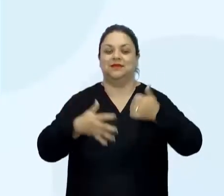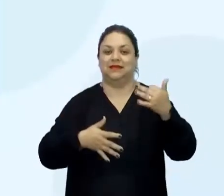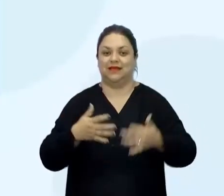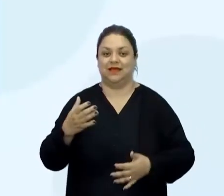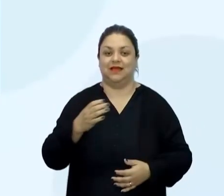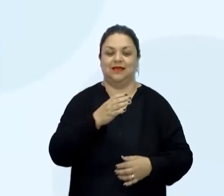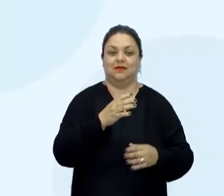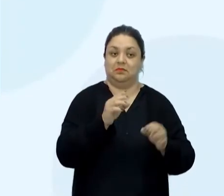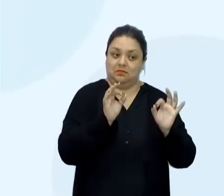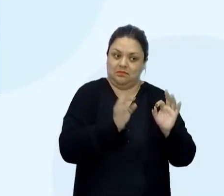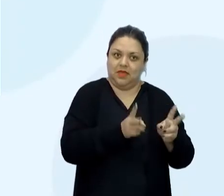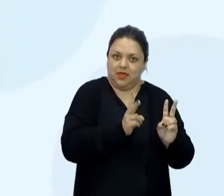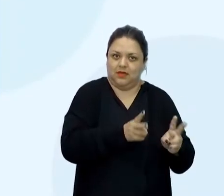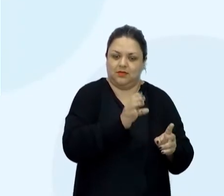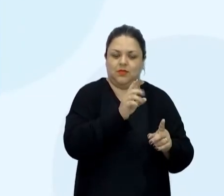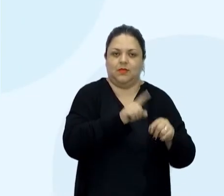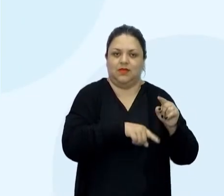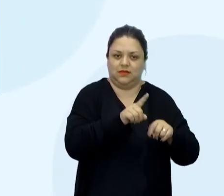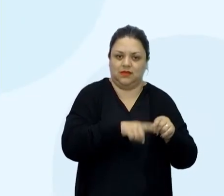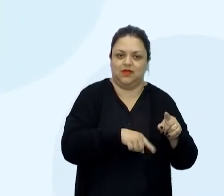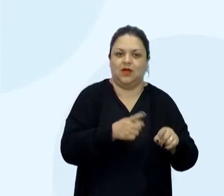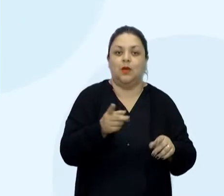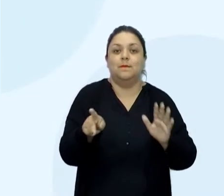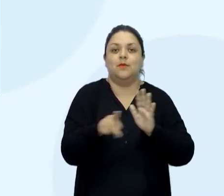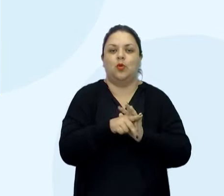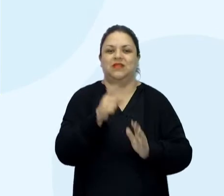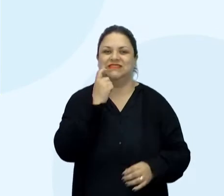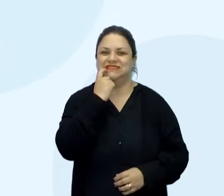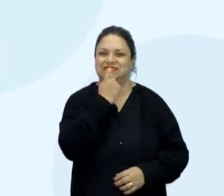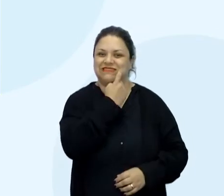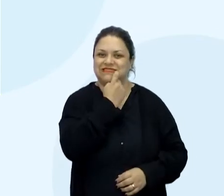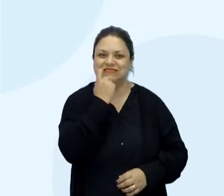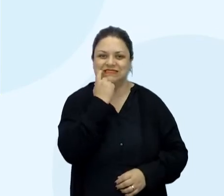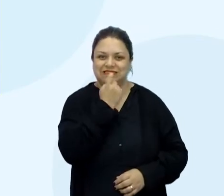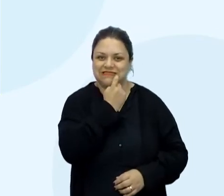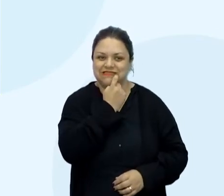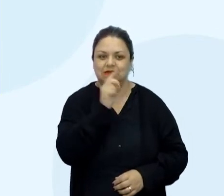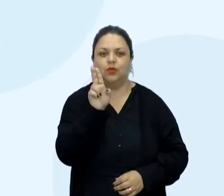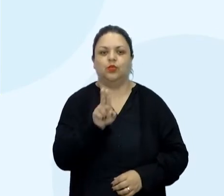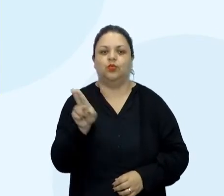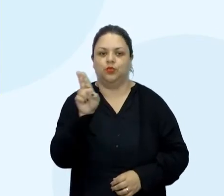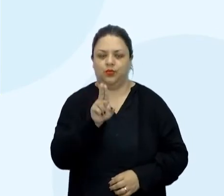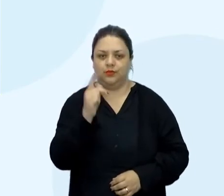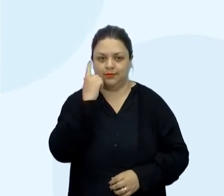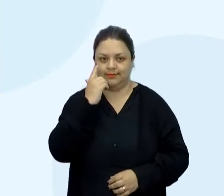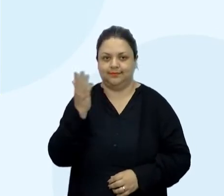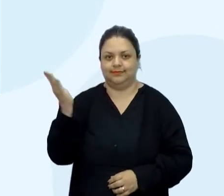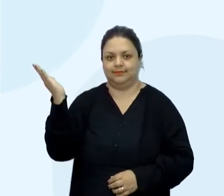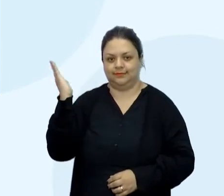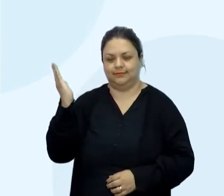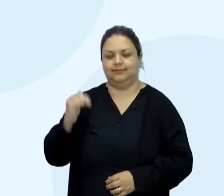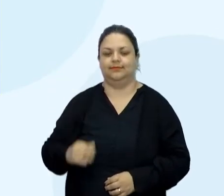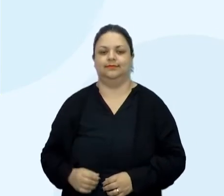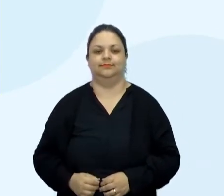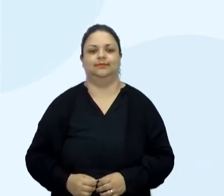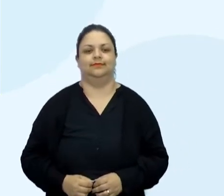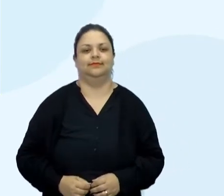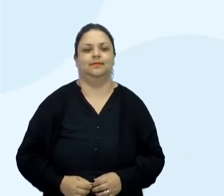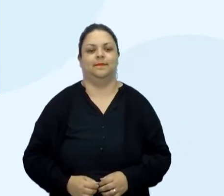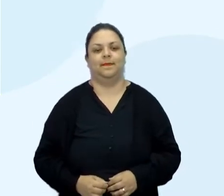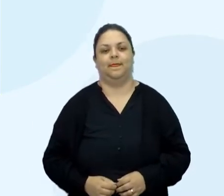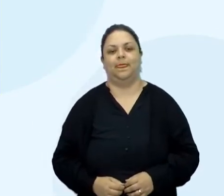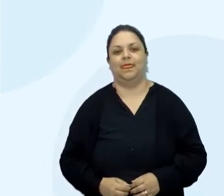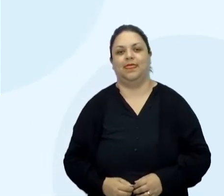Então, qual é o objetivo aí da cerâmica odontológica, né? É reproduzir aí a característica dos